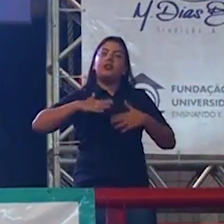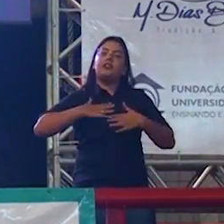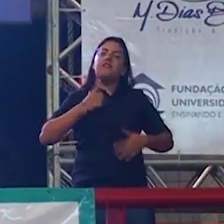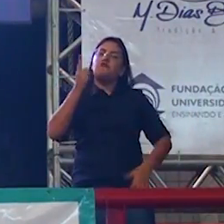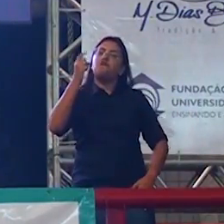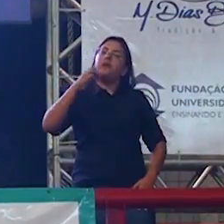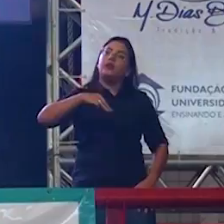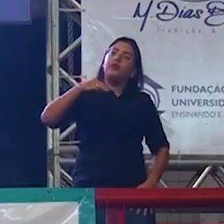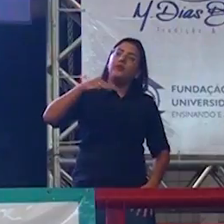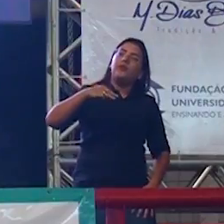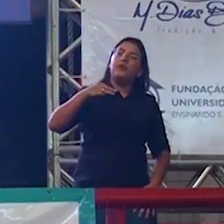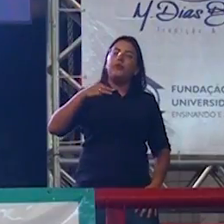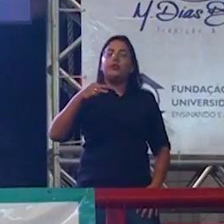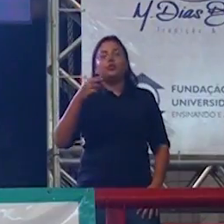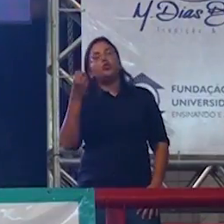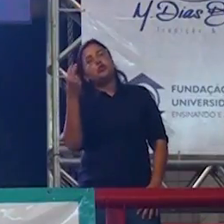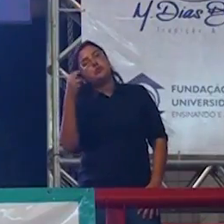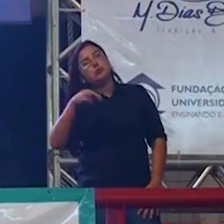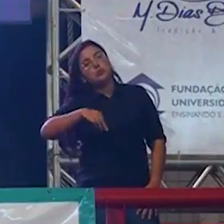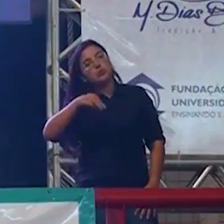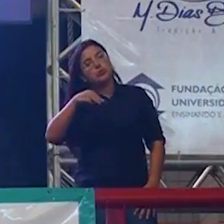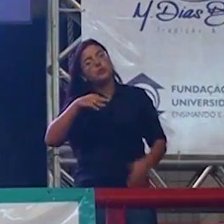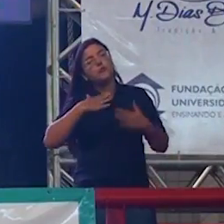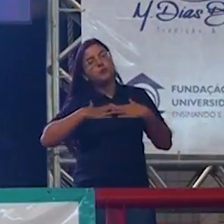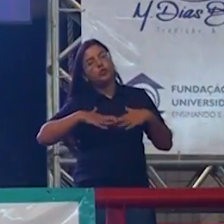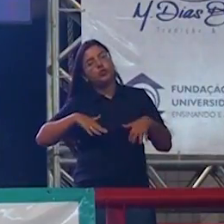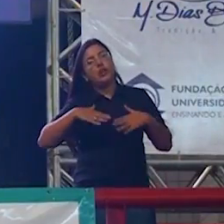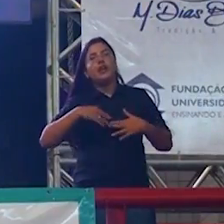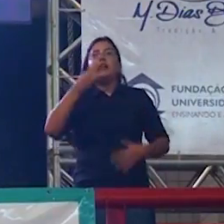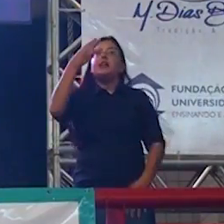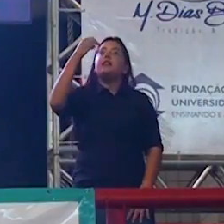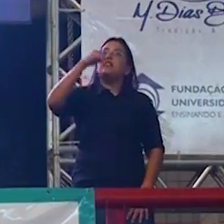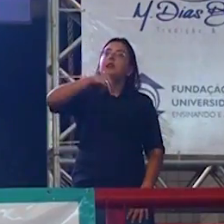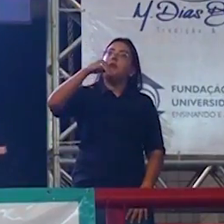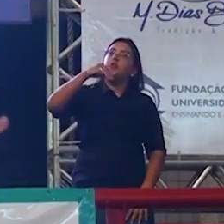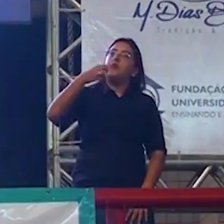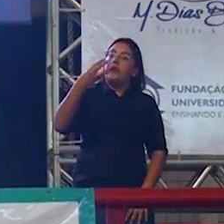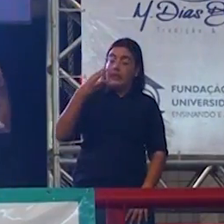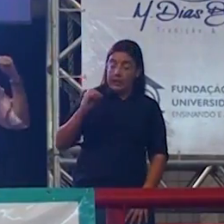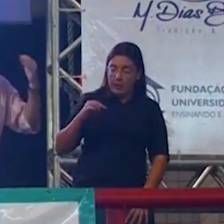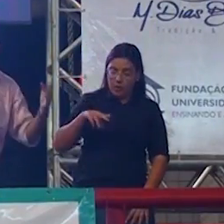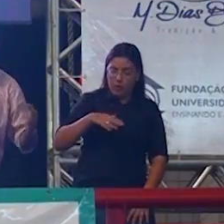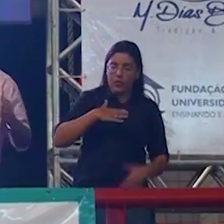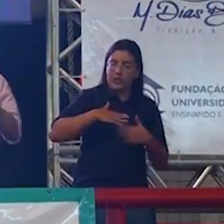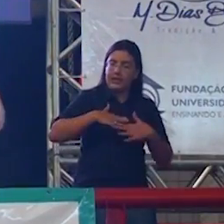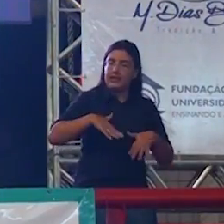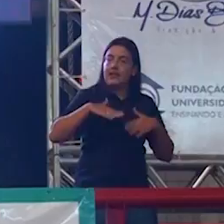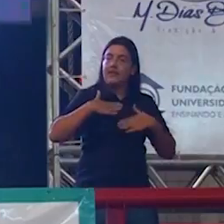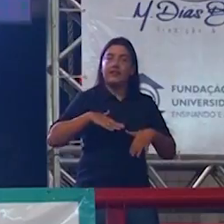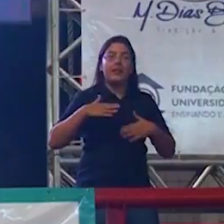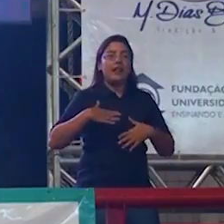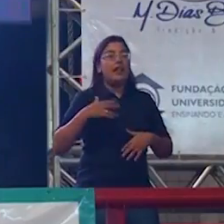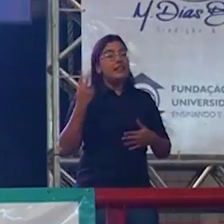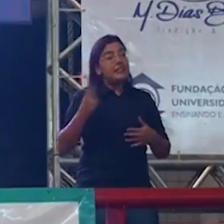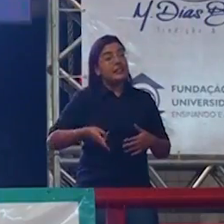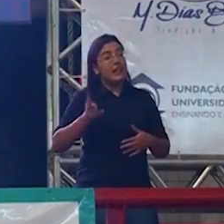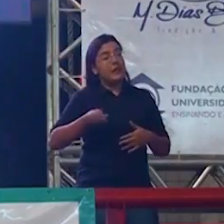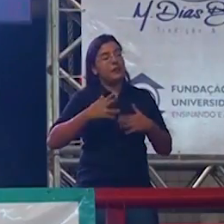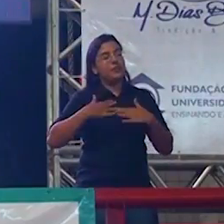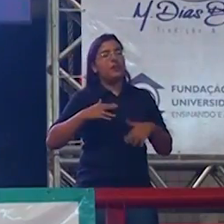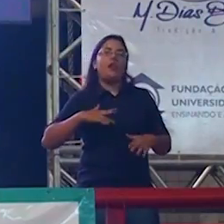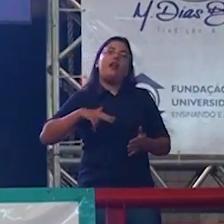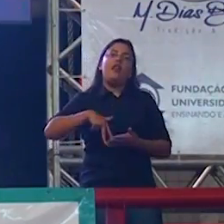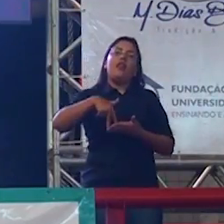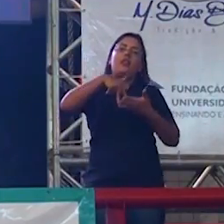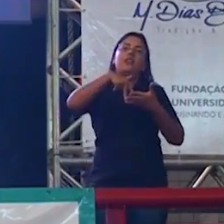minuto. Estudavam meia hora, paravam 1 minuto. Estudava meia hora, parava 1 minuto. Levantava